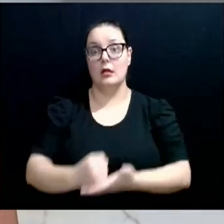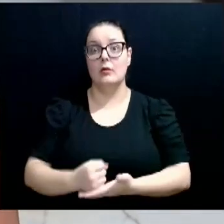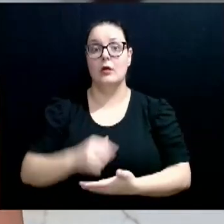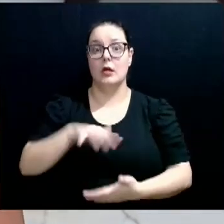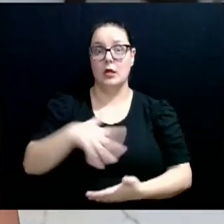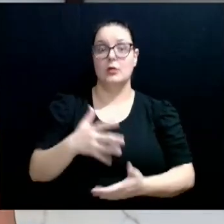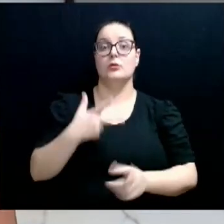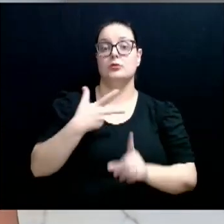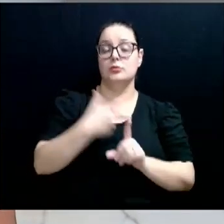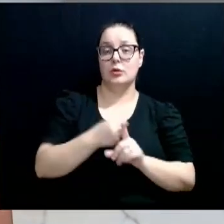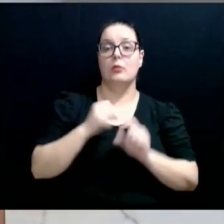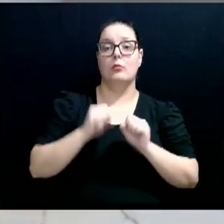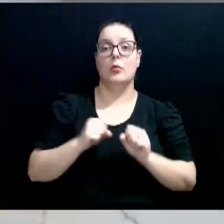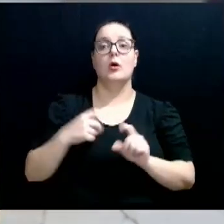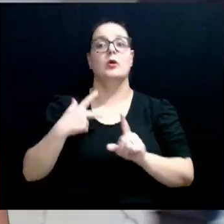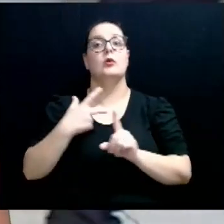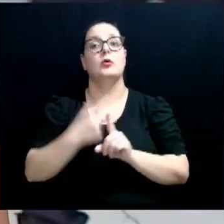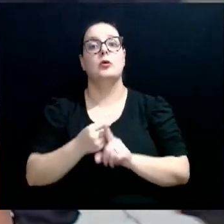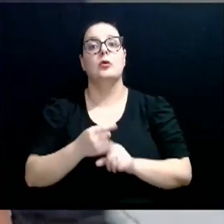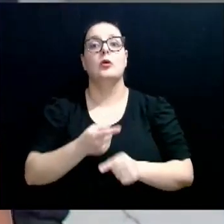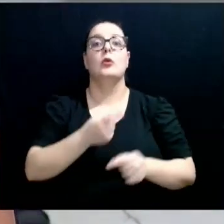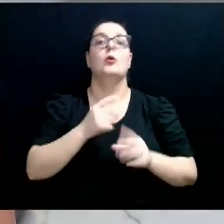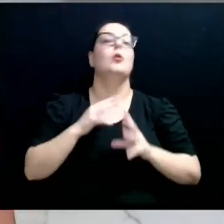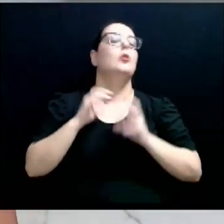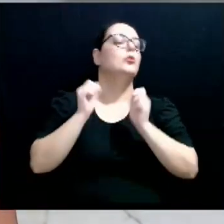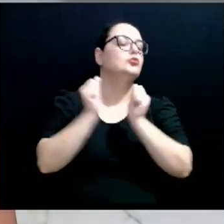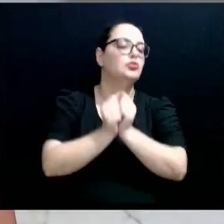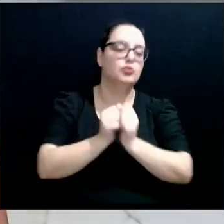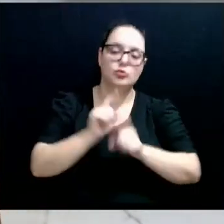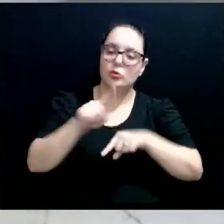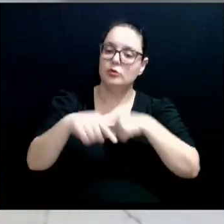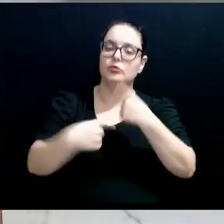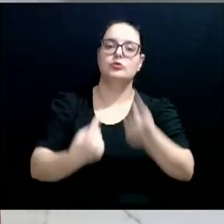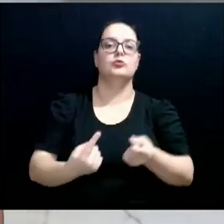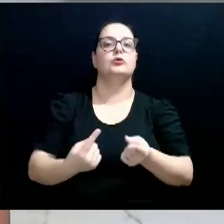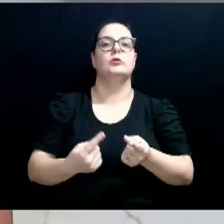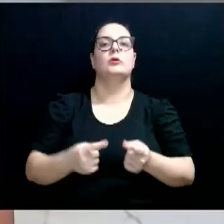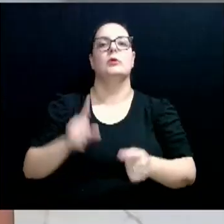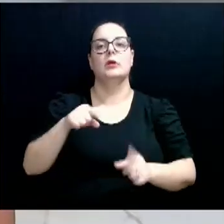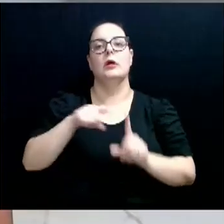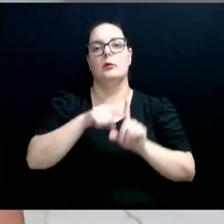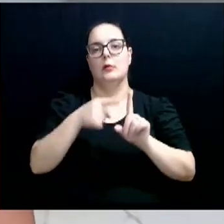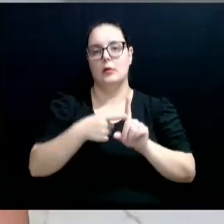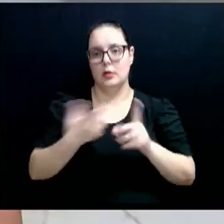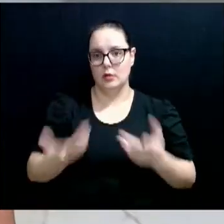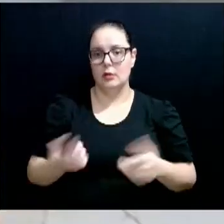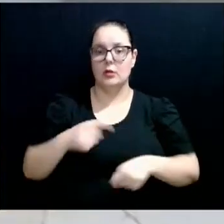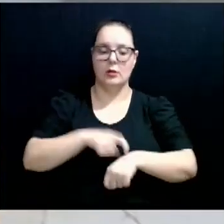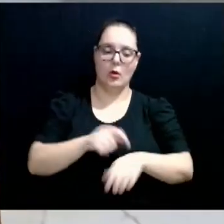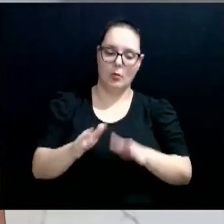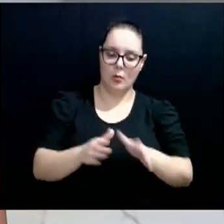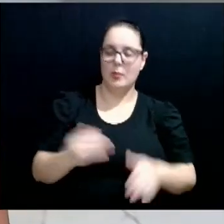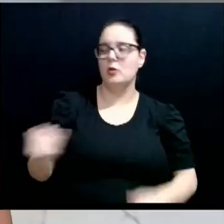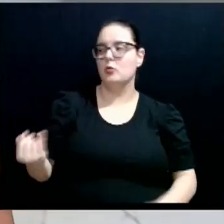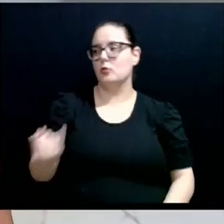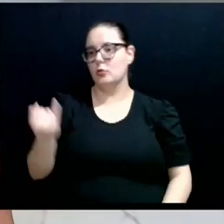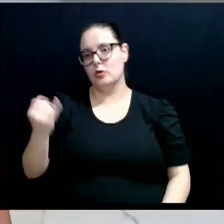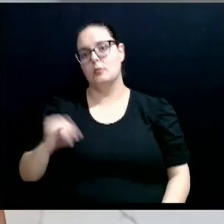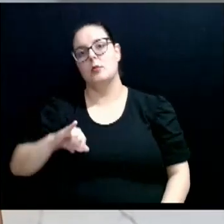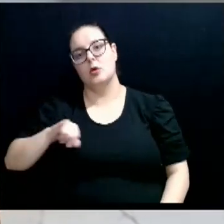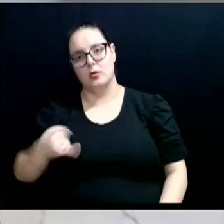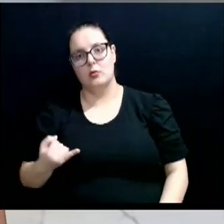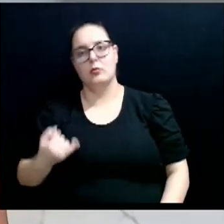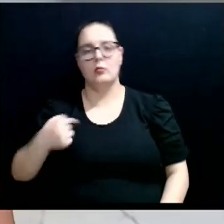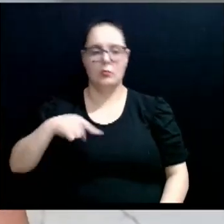tomar essa dose com todas as outras que são preconizadas para a gestante. Então é um momento ali oportuno para ela já aproveitar numa ida só ao serviço